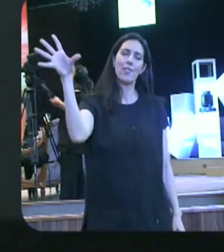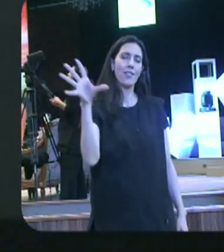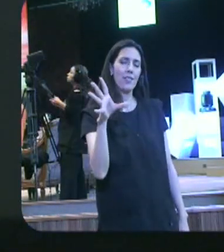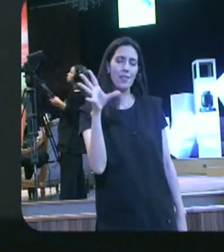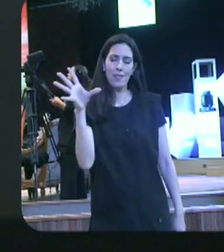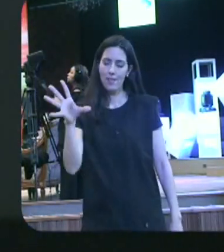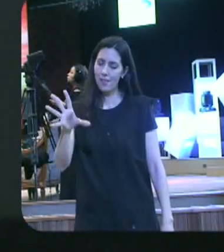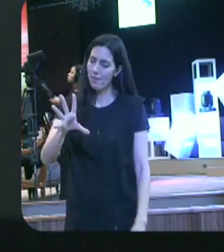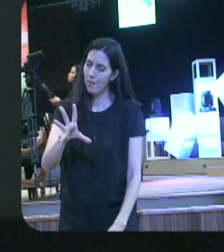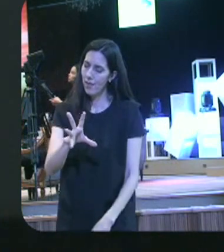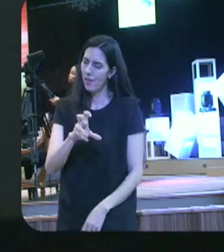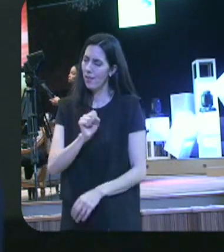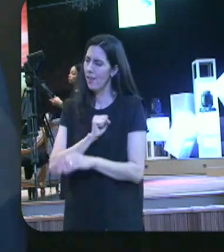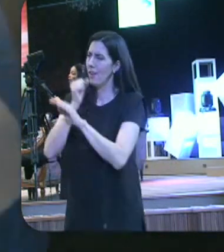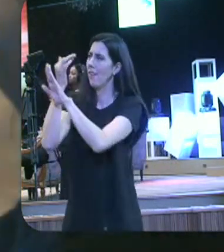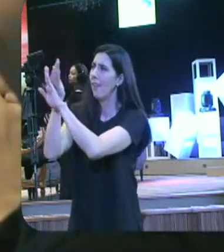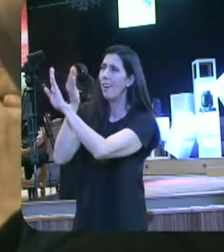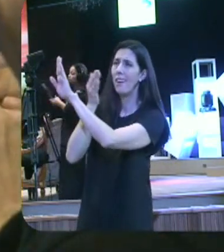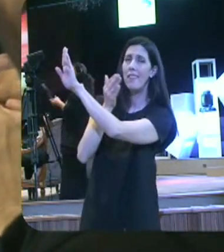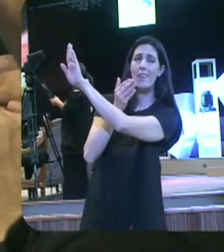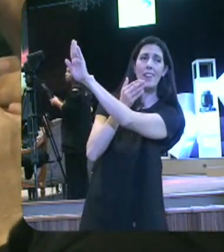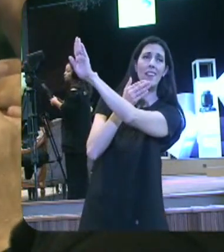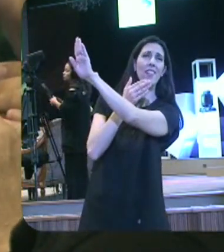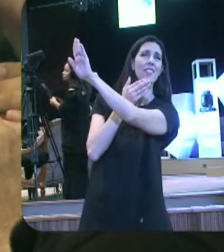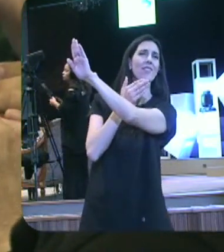Longe do teu